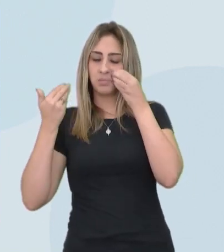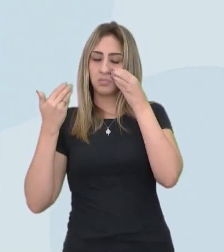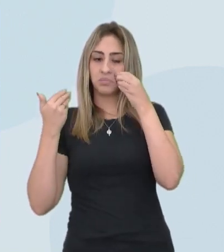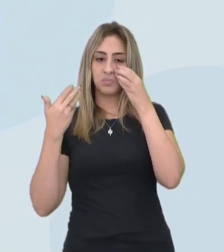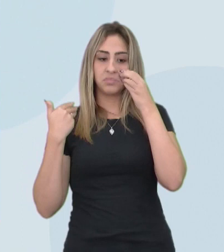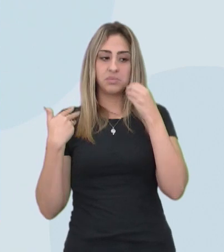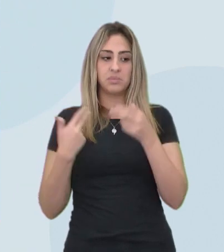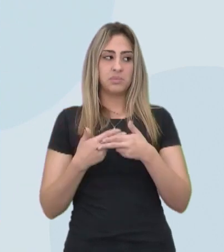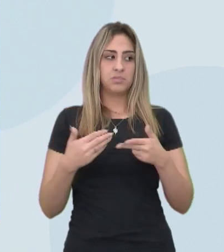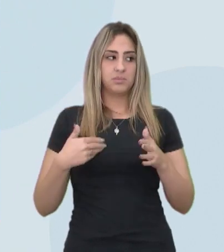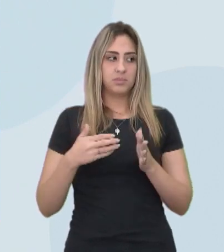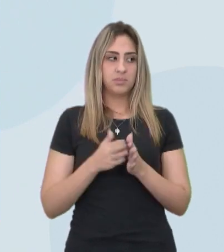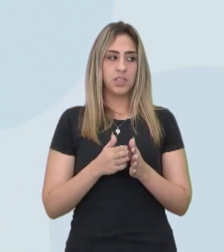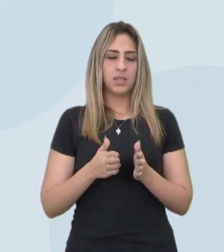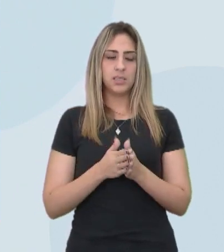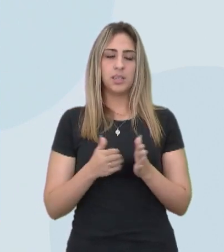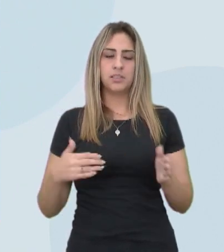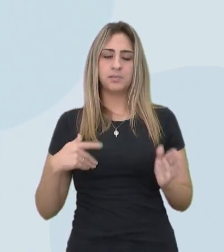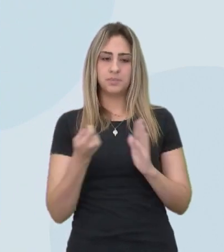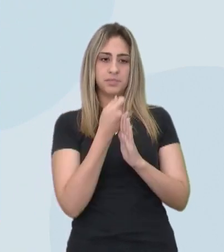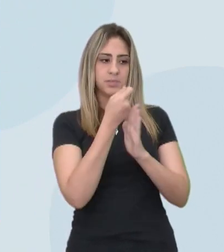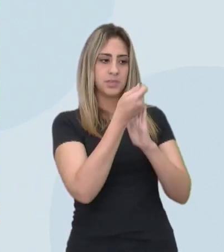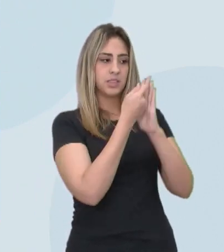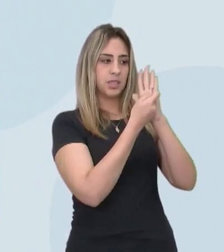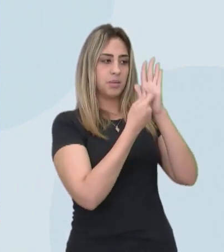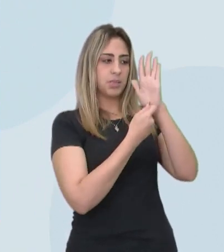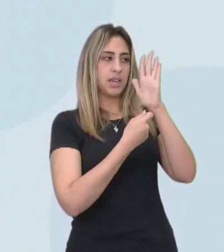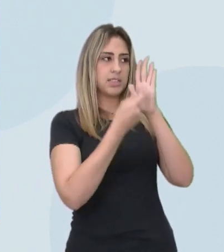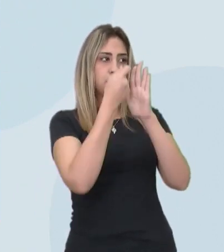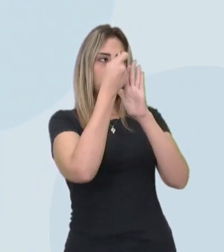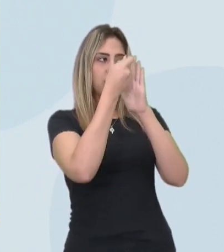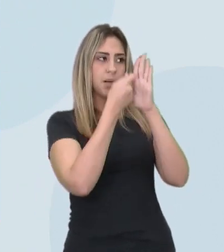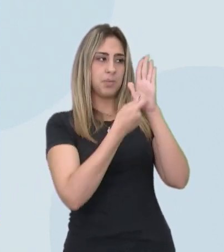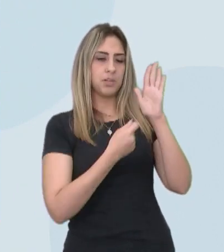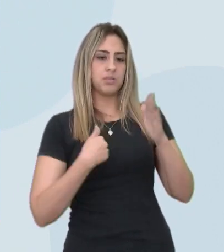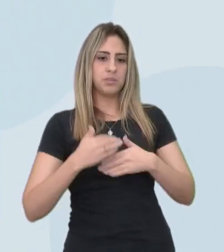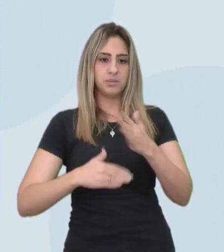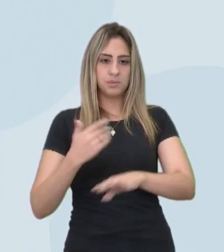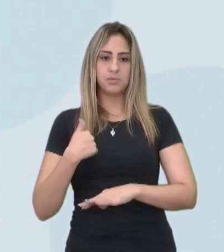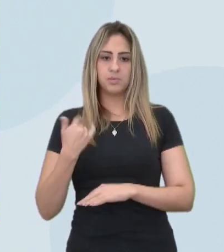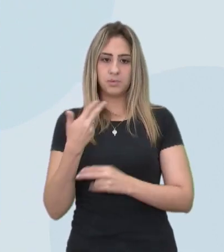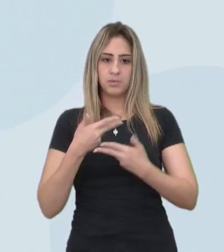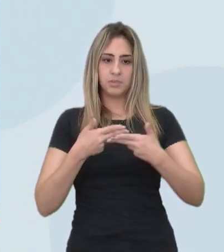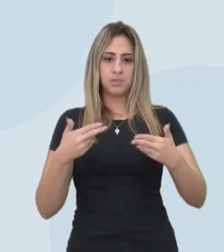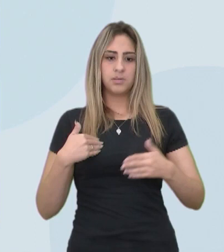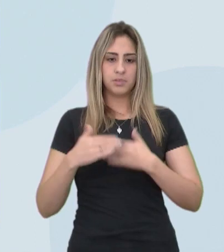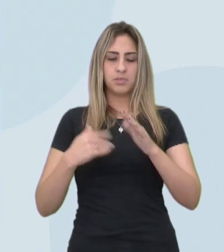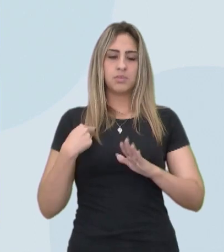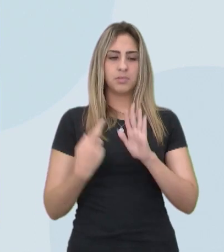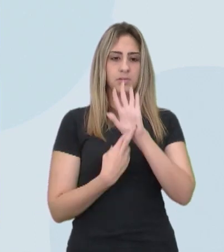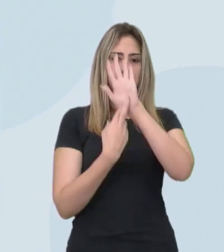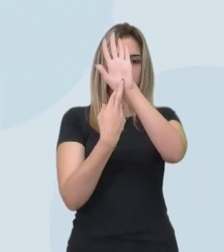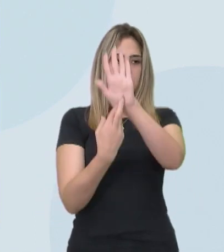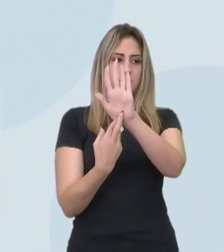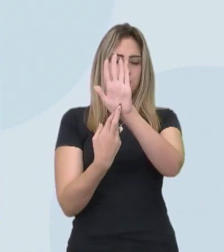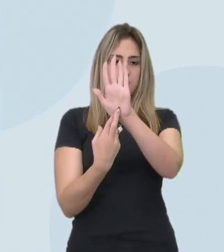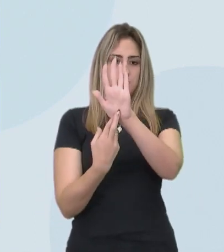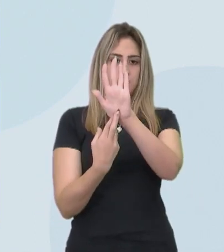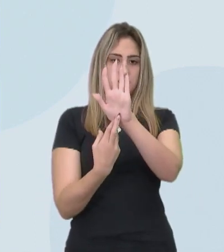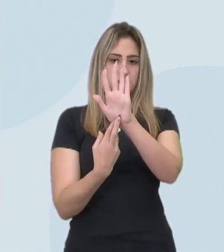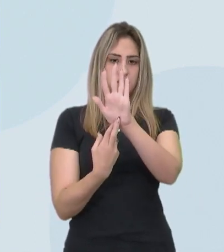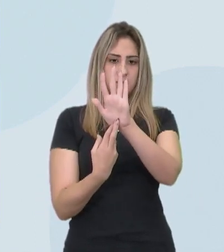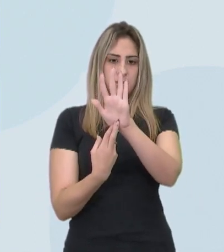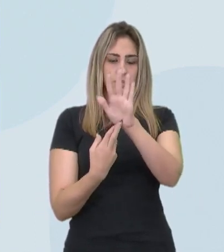homenagem para minha mãe. Aí tem escrito o nome da minha mãe e também uma representação, né,